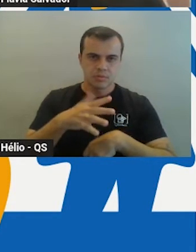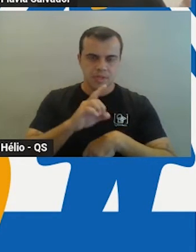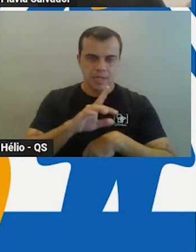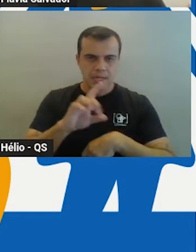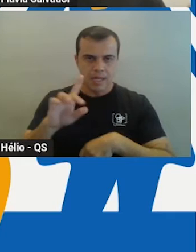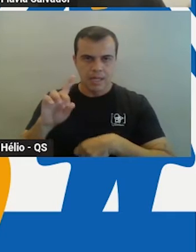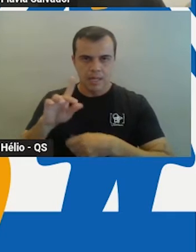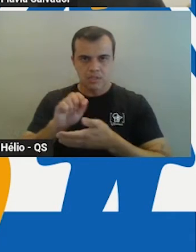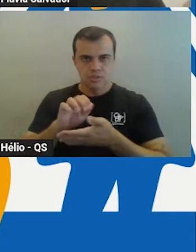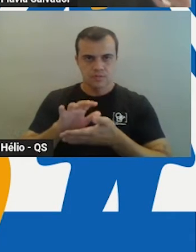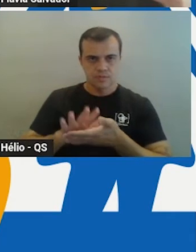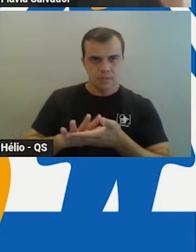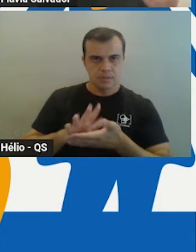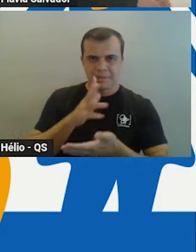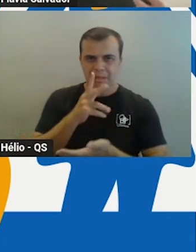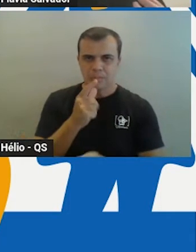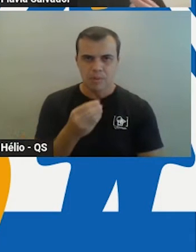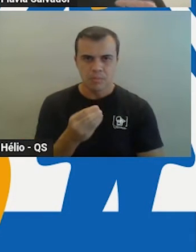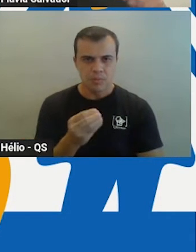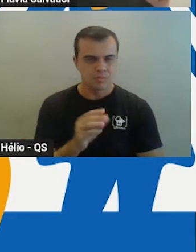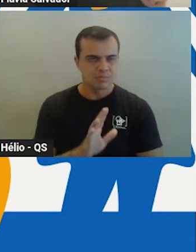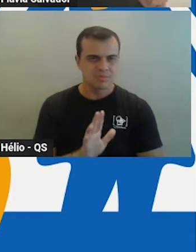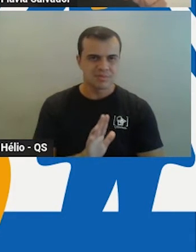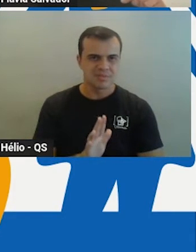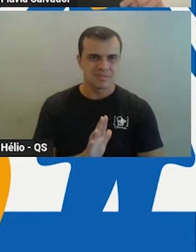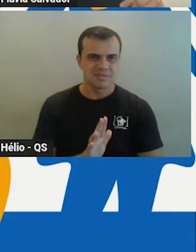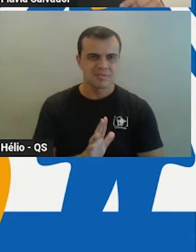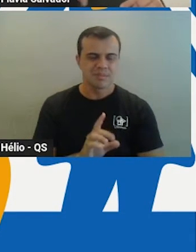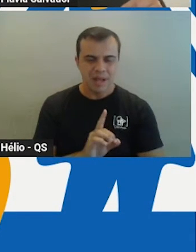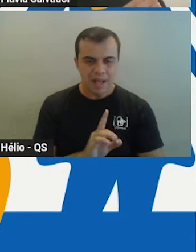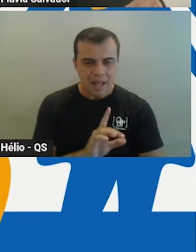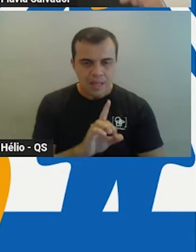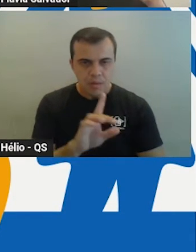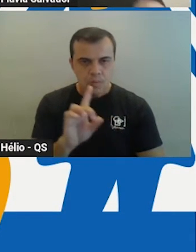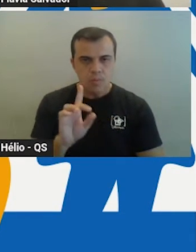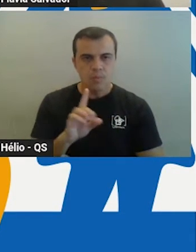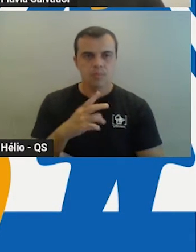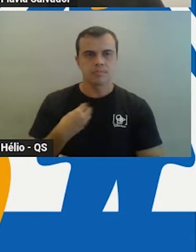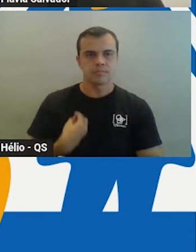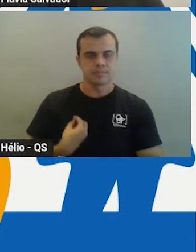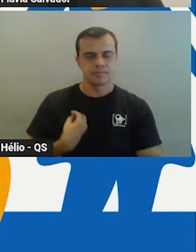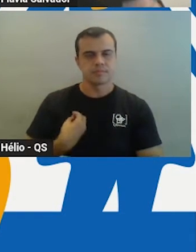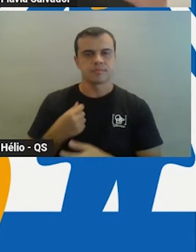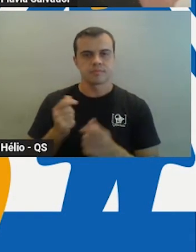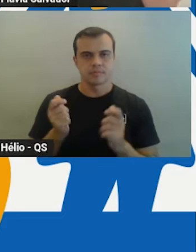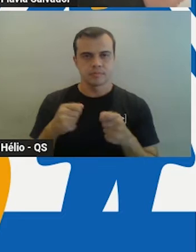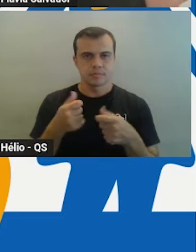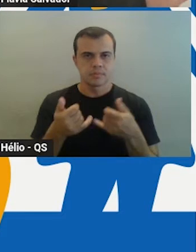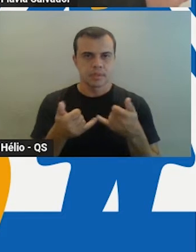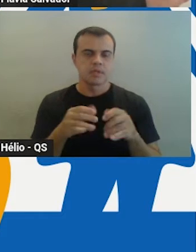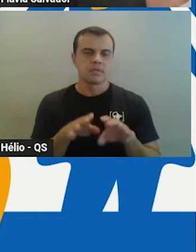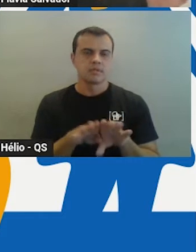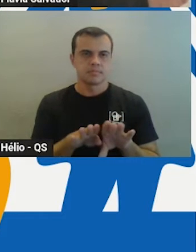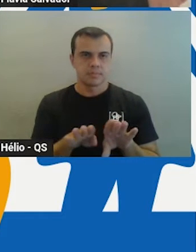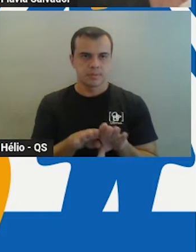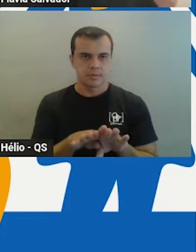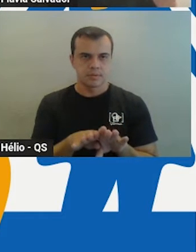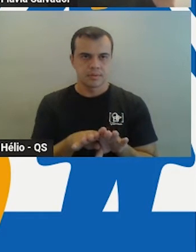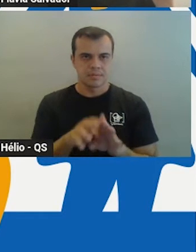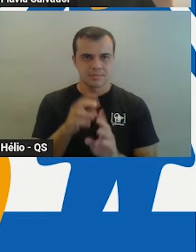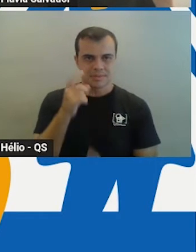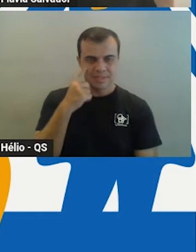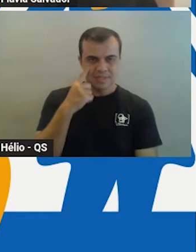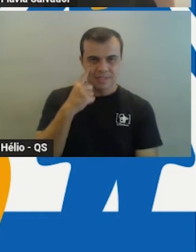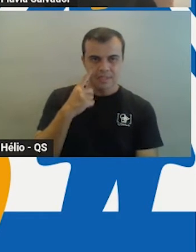atividade, para ela não se delongar, para não ser... E para cada um dos participantes poder brincar, porque se você for parar para pensar, se